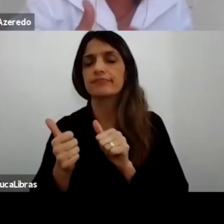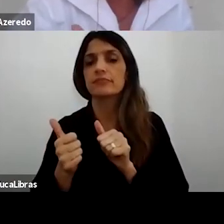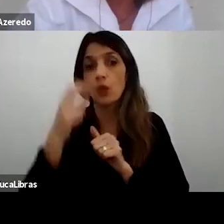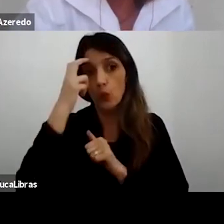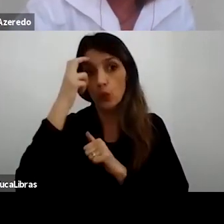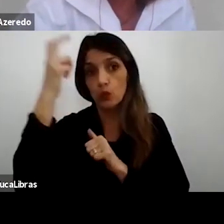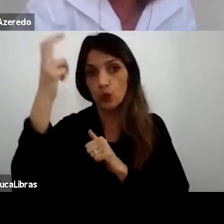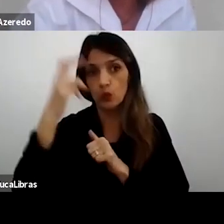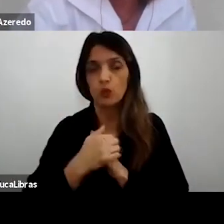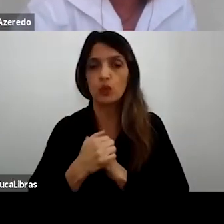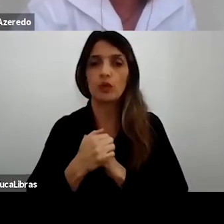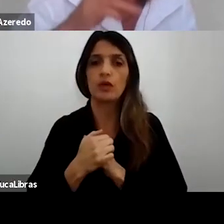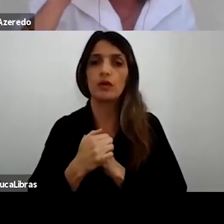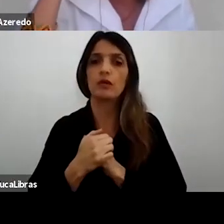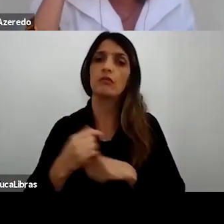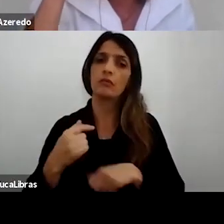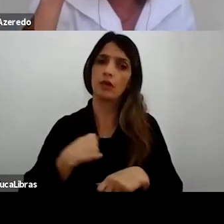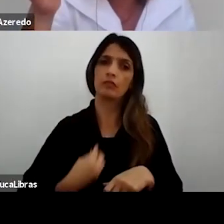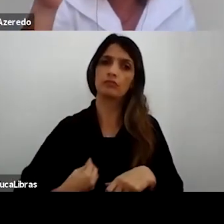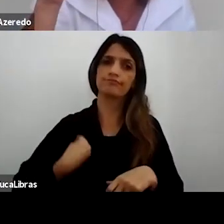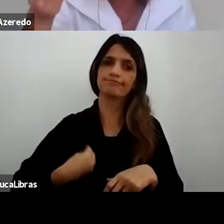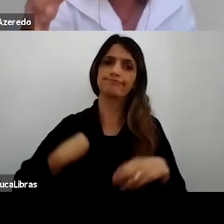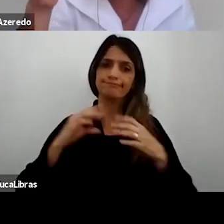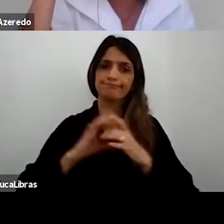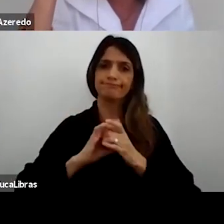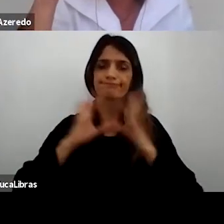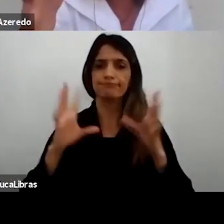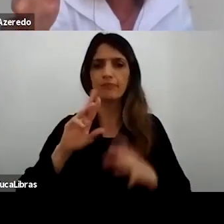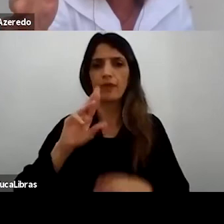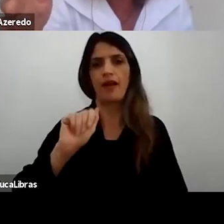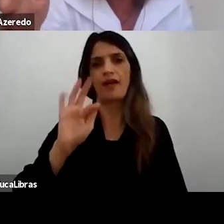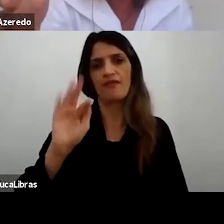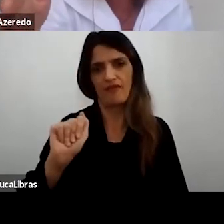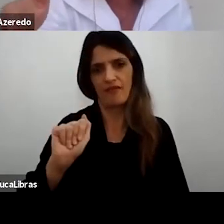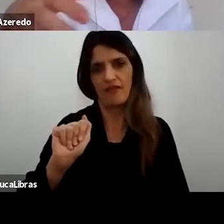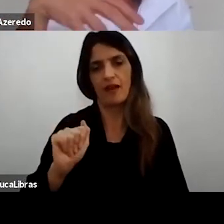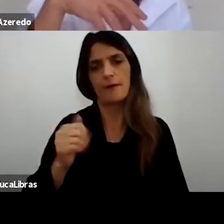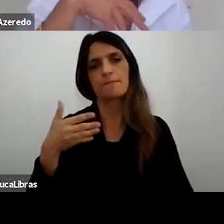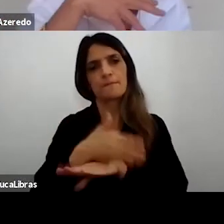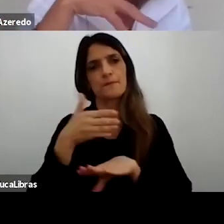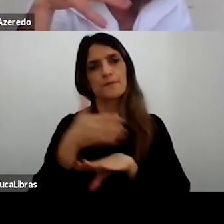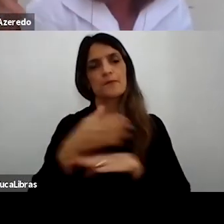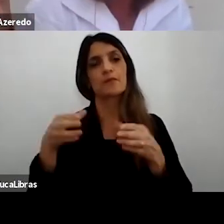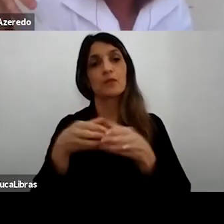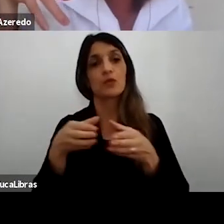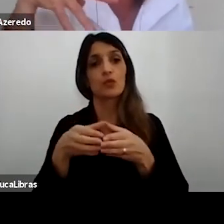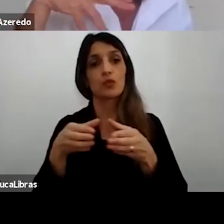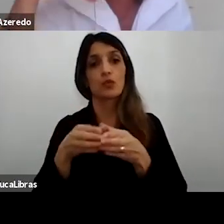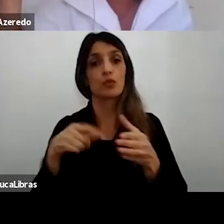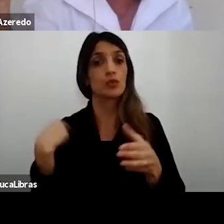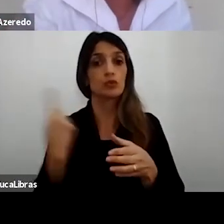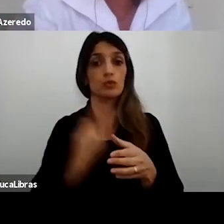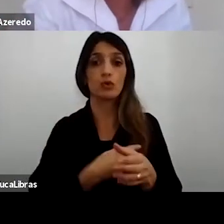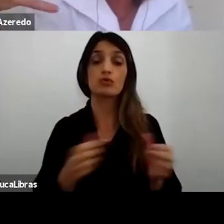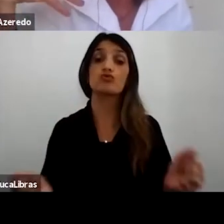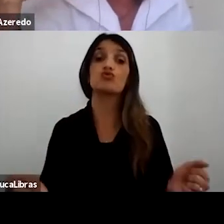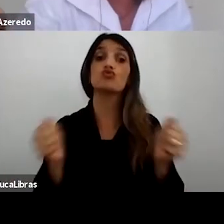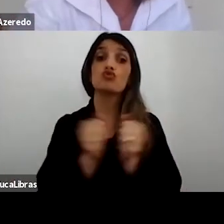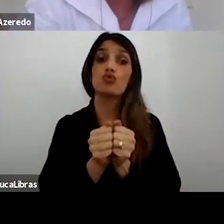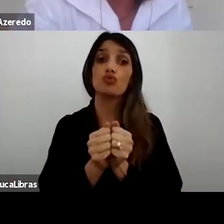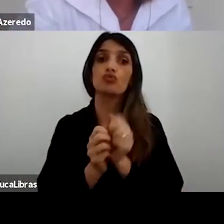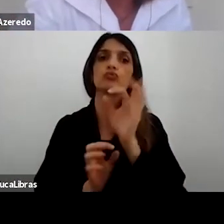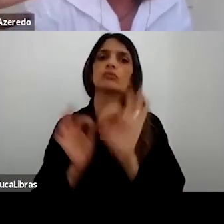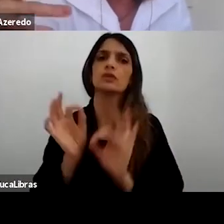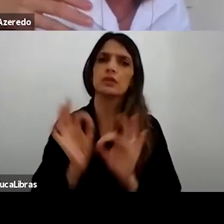E desde já me coloco à disposição, o Rafael Marques faz parte do grupo, e a gente está nesse momento já planejando